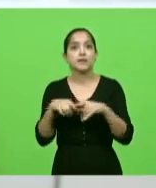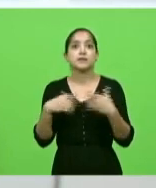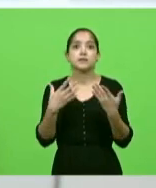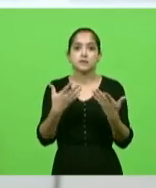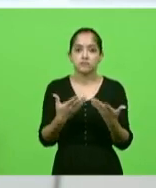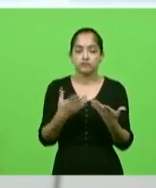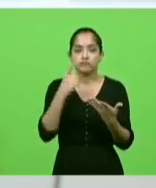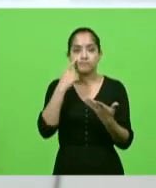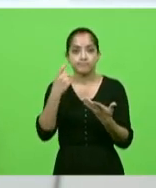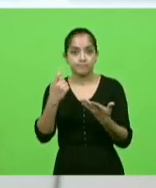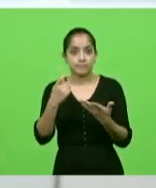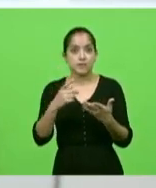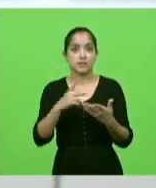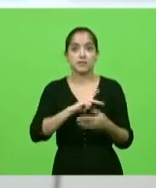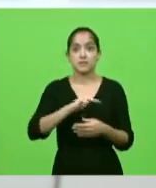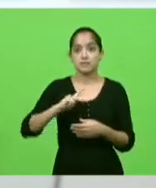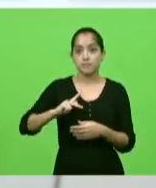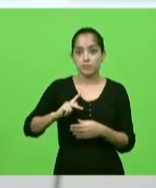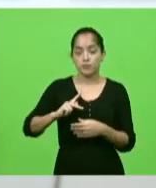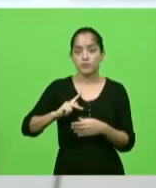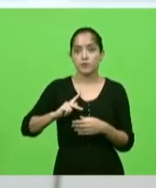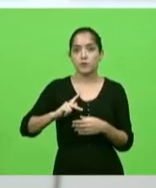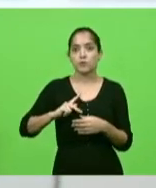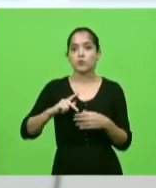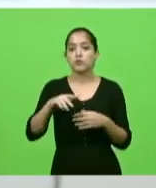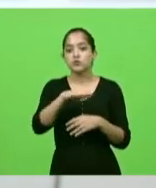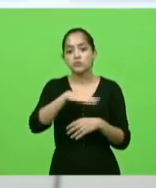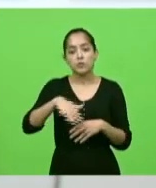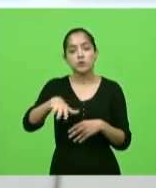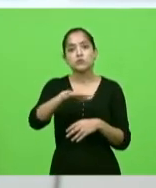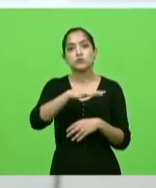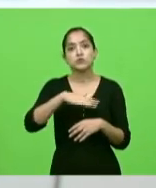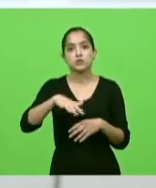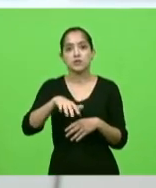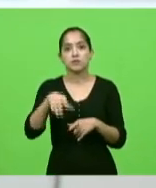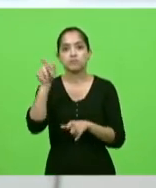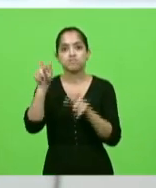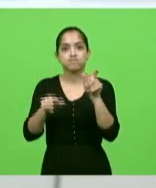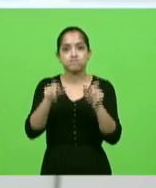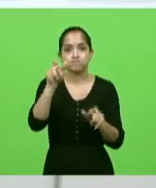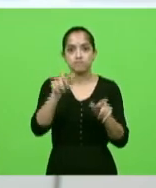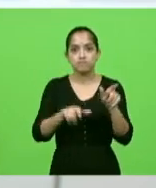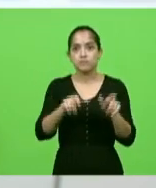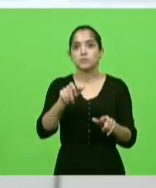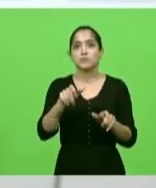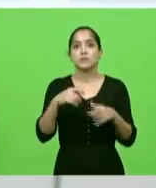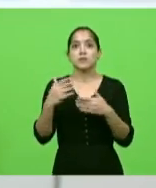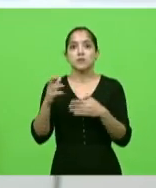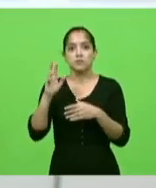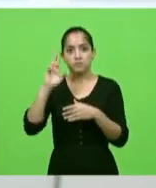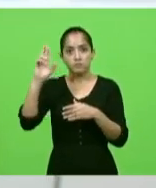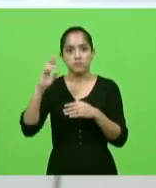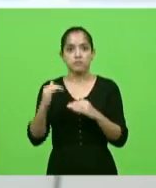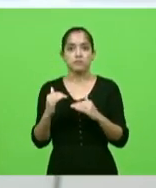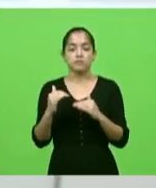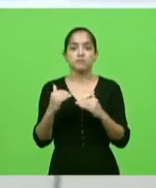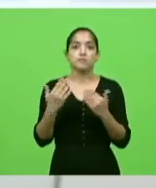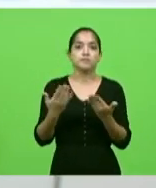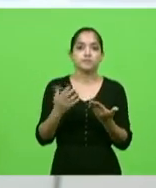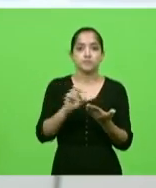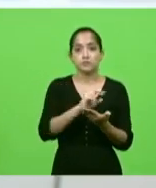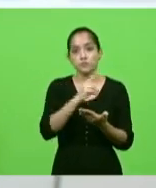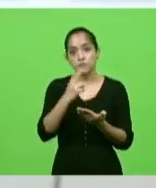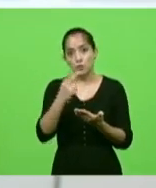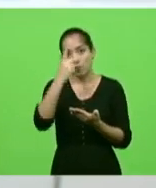atender o interesse público a fora isso de modo geral indivíduos ocupantes de cargo de menor envergadura ou até